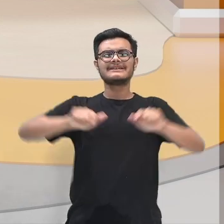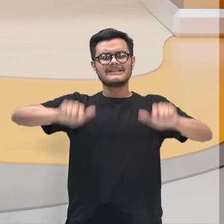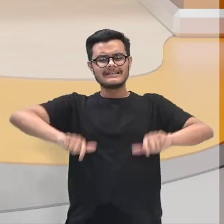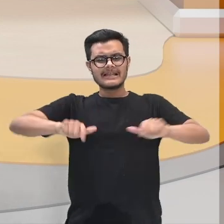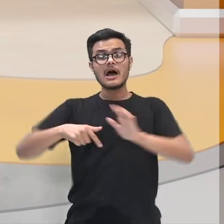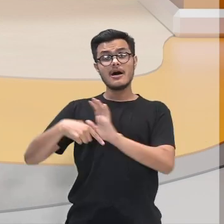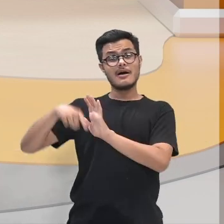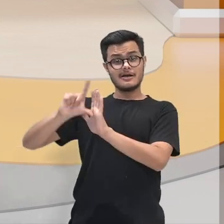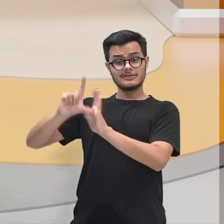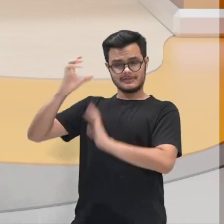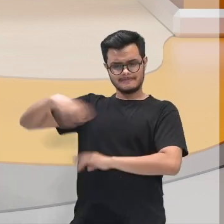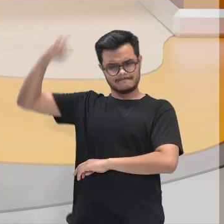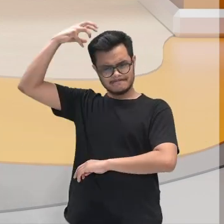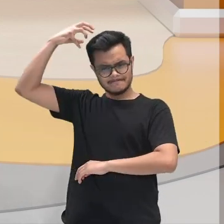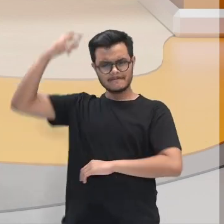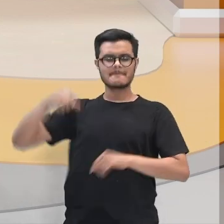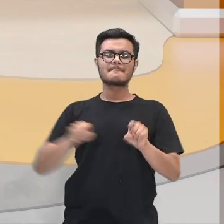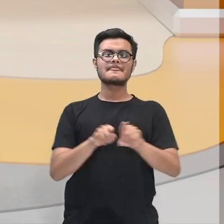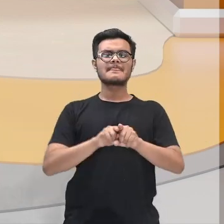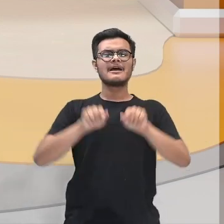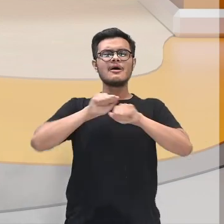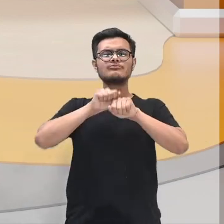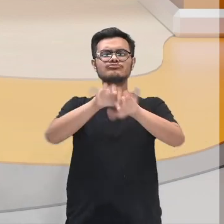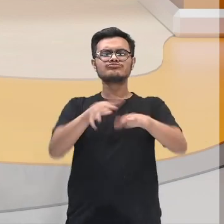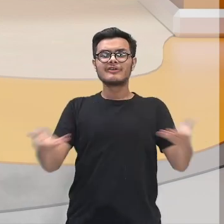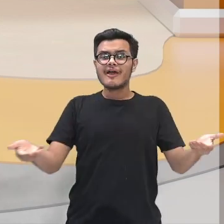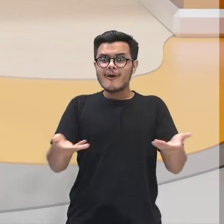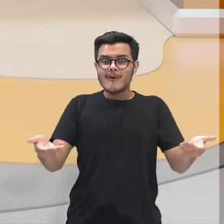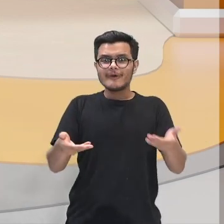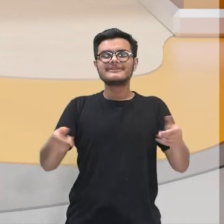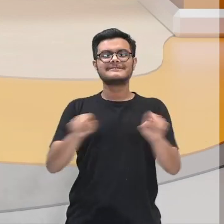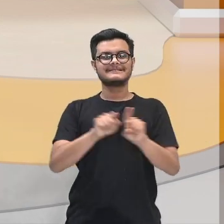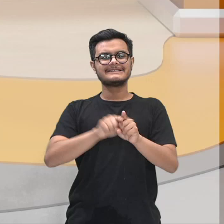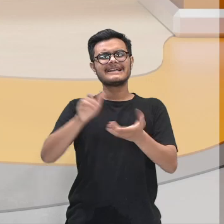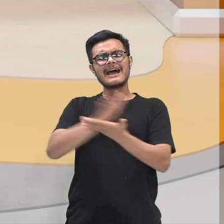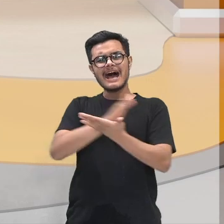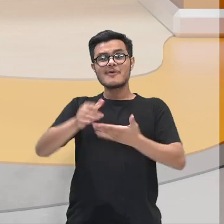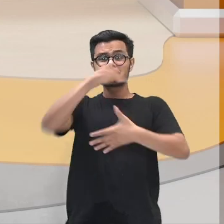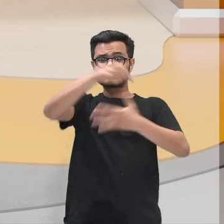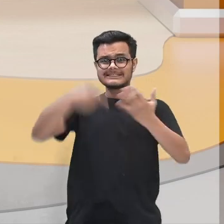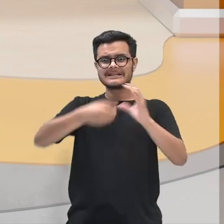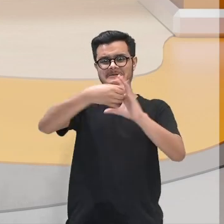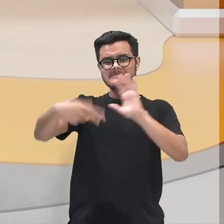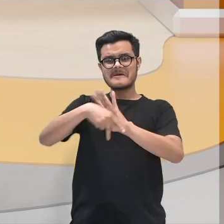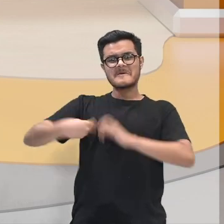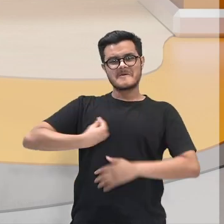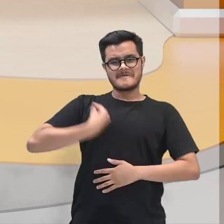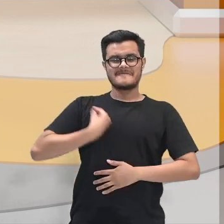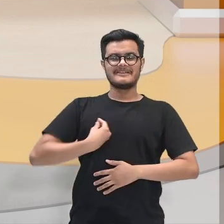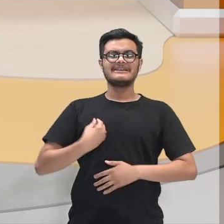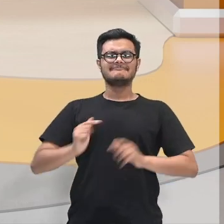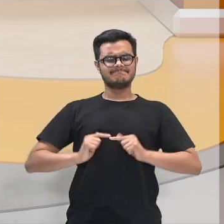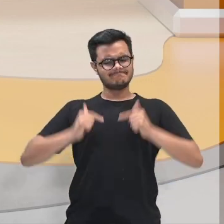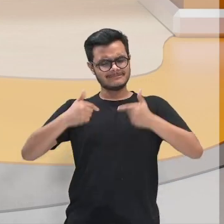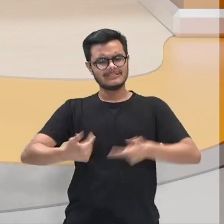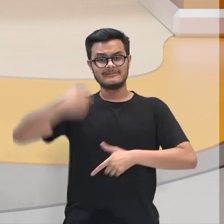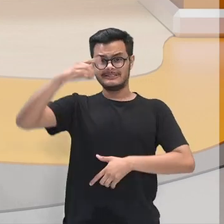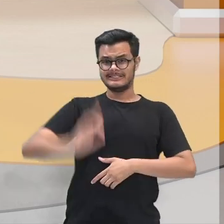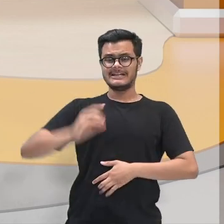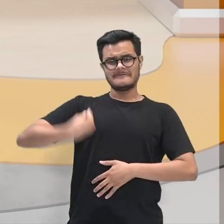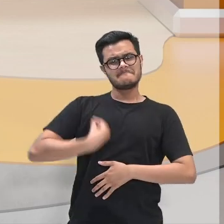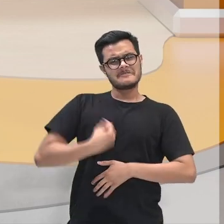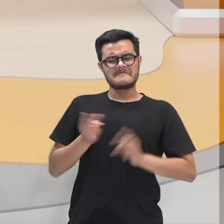período pré-colonial, que foi se estendendo até os dias atuais, com algumas que ainda resistem e lutam para